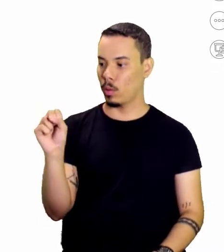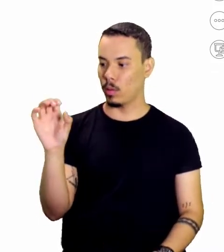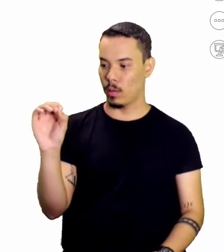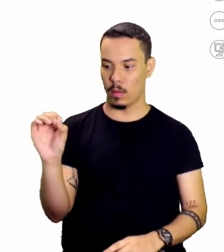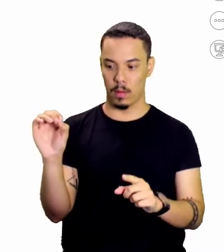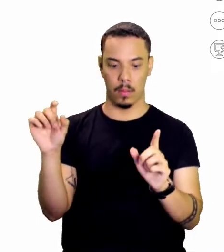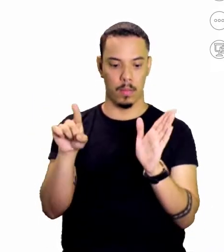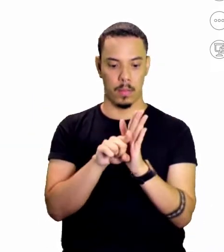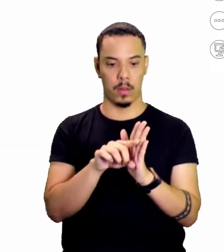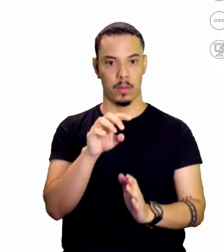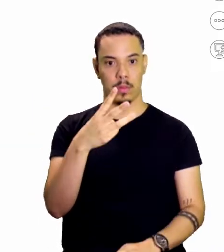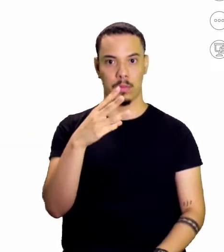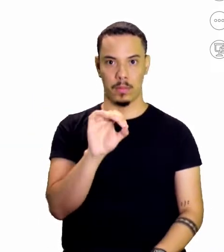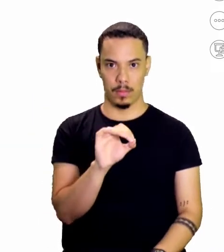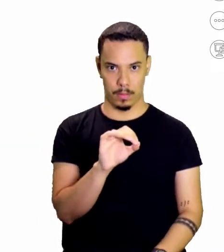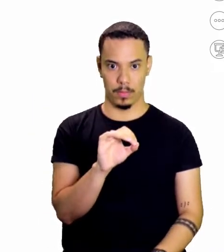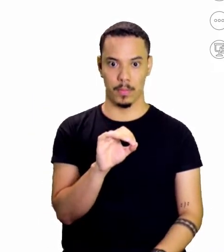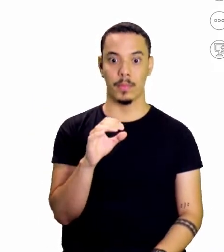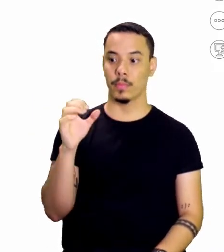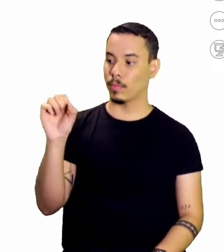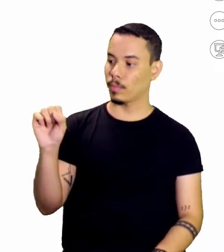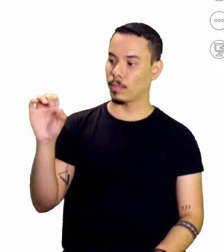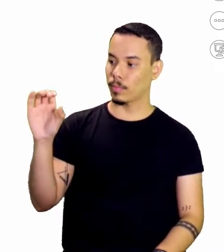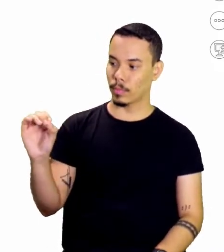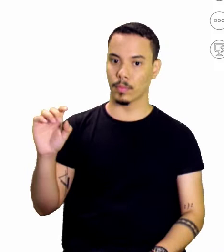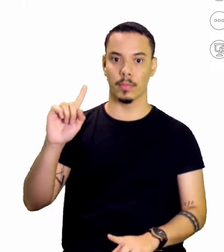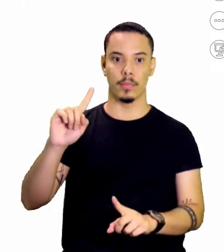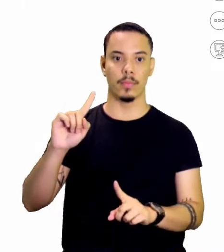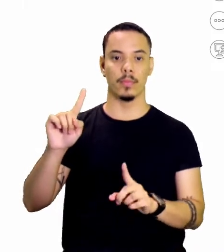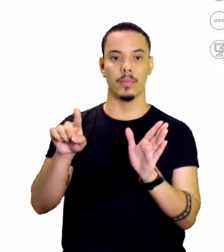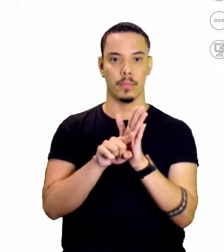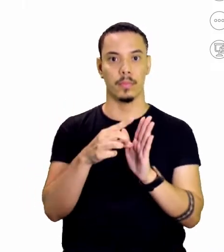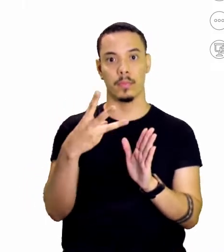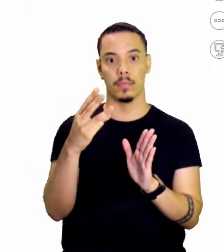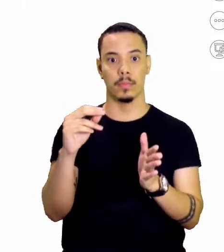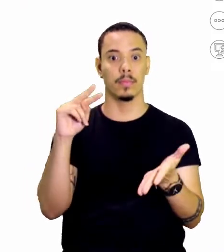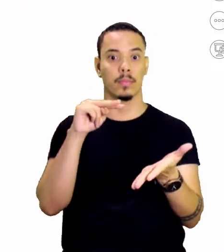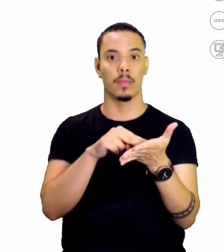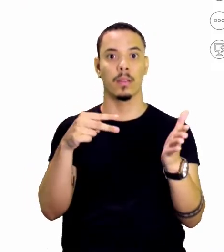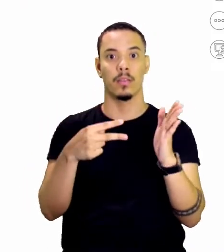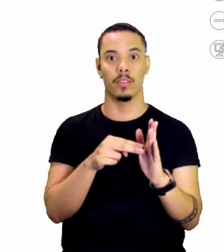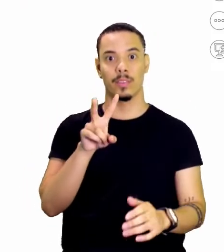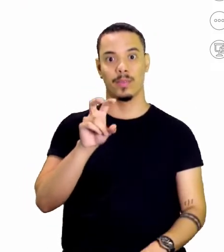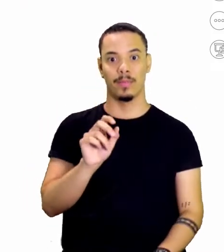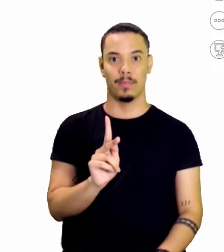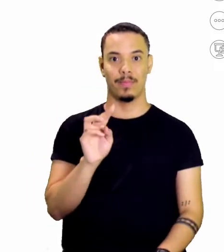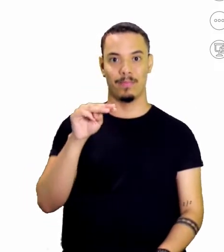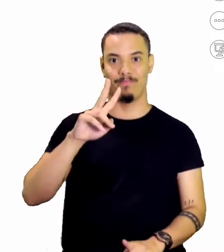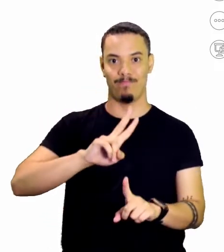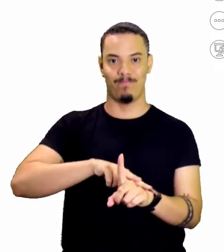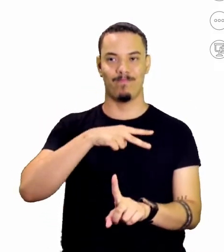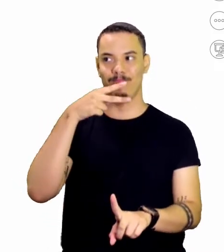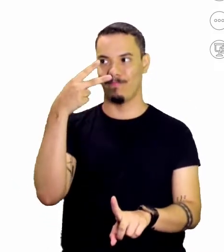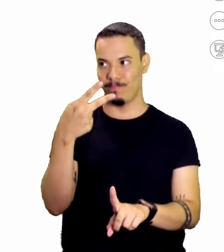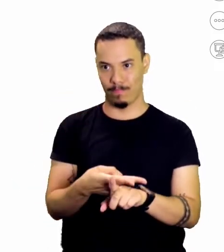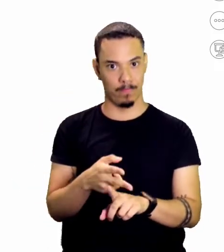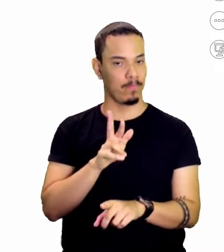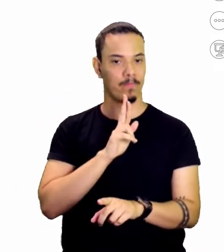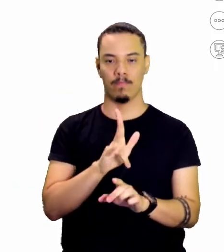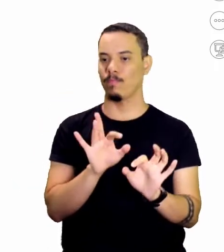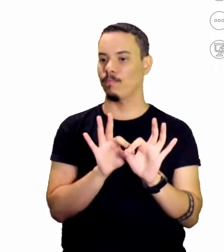com 30 então eu dou mais 50 km são posições opção distâncias